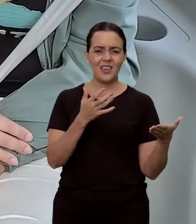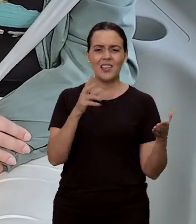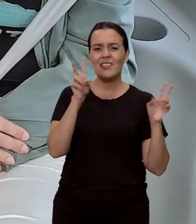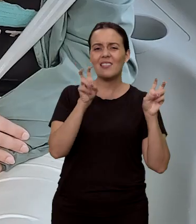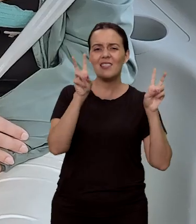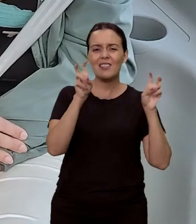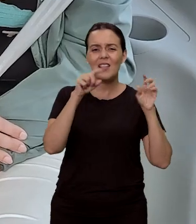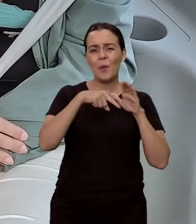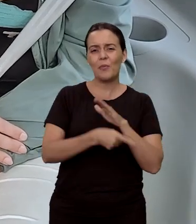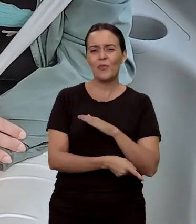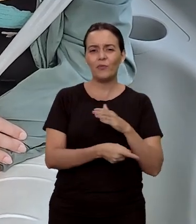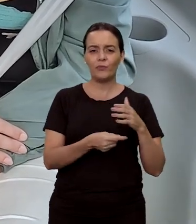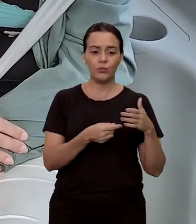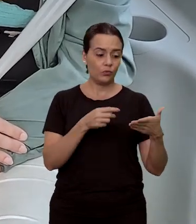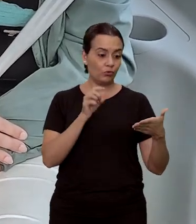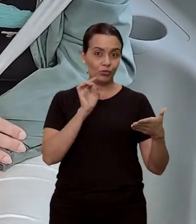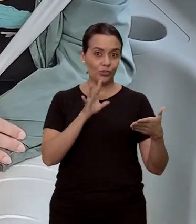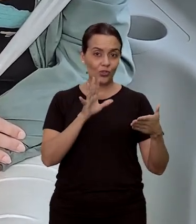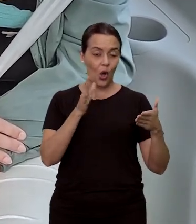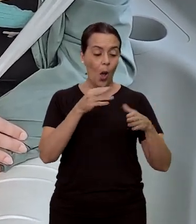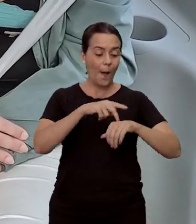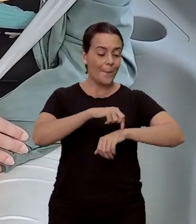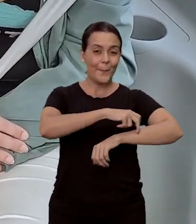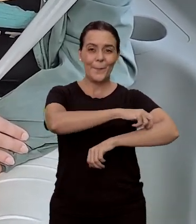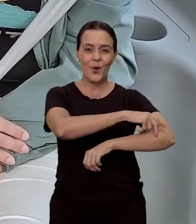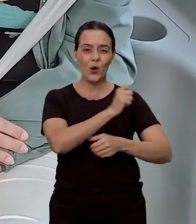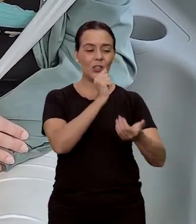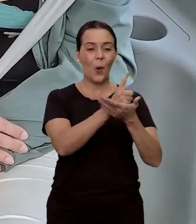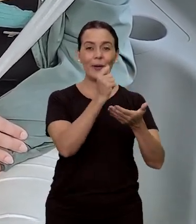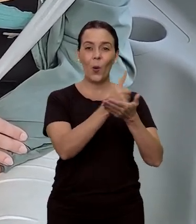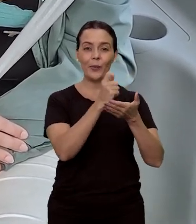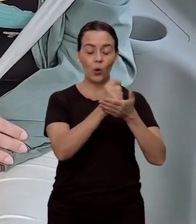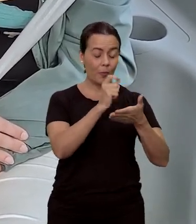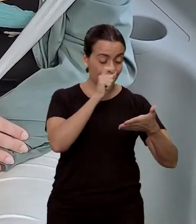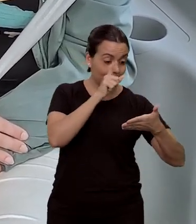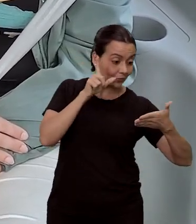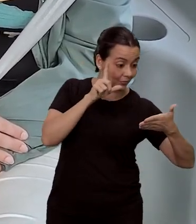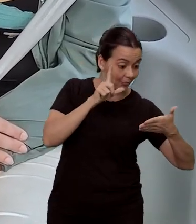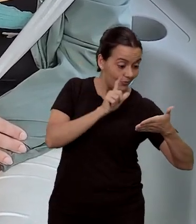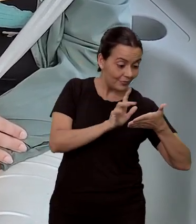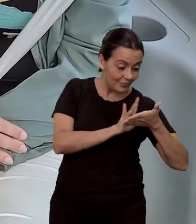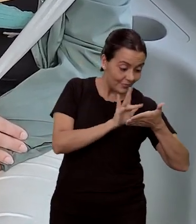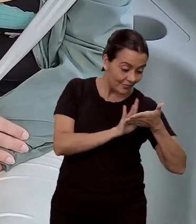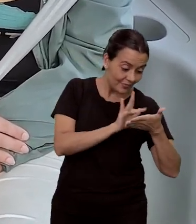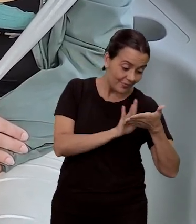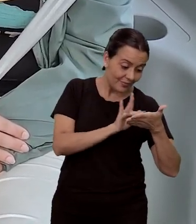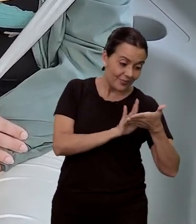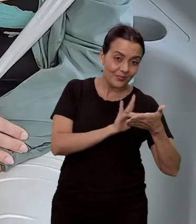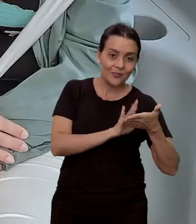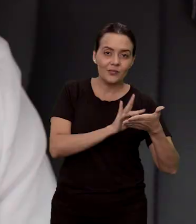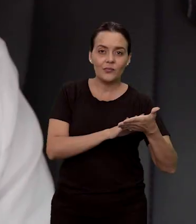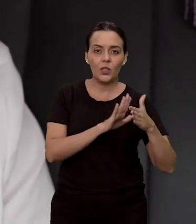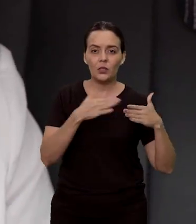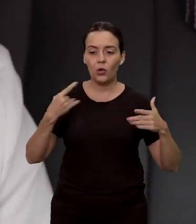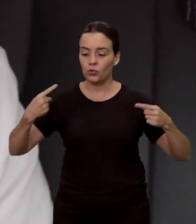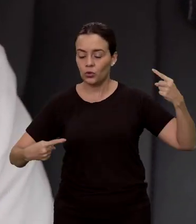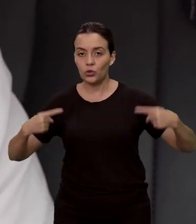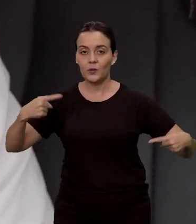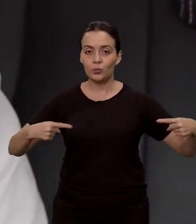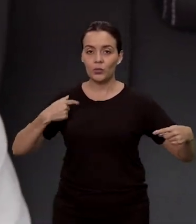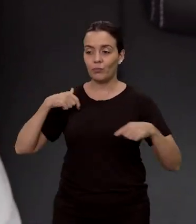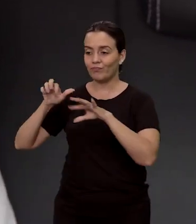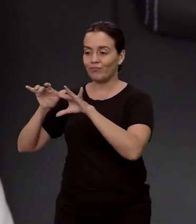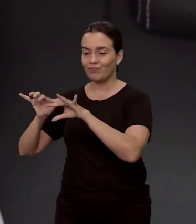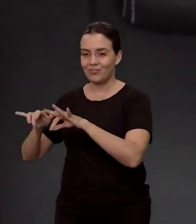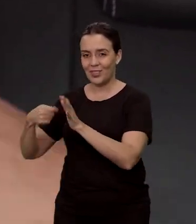moda, que falam sobre compre, acaba recebendo essa atenção. E quando a gente está nas redes, é uma disputa de